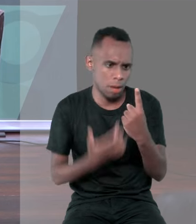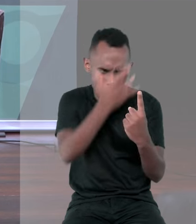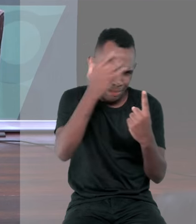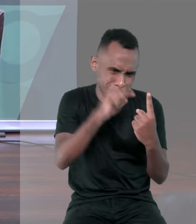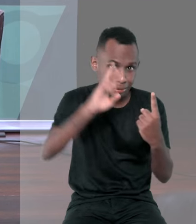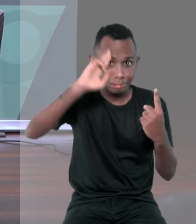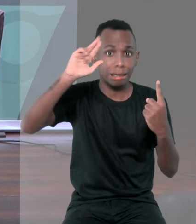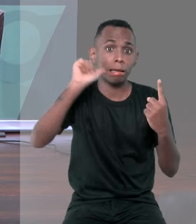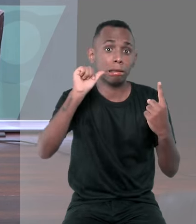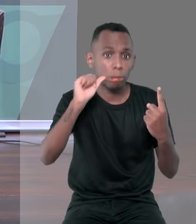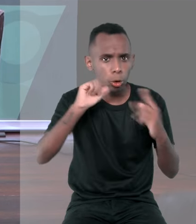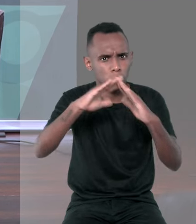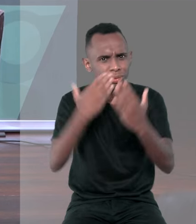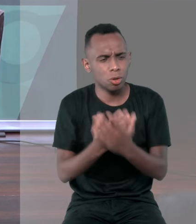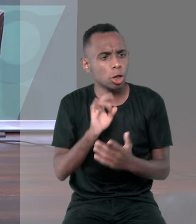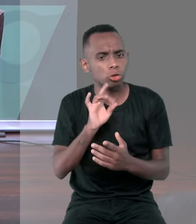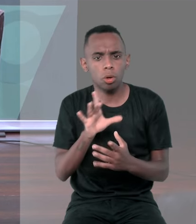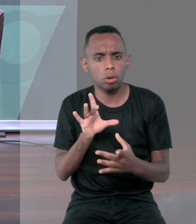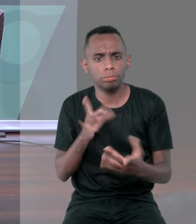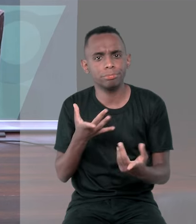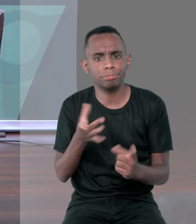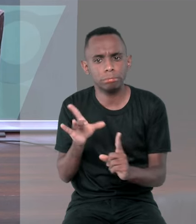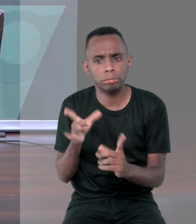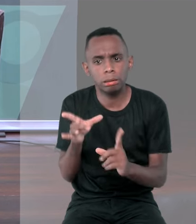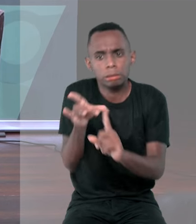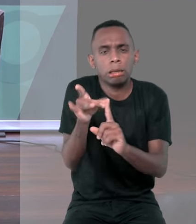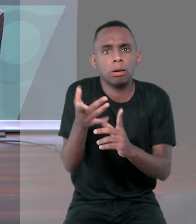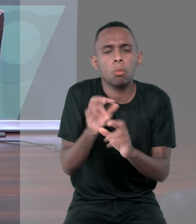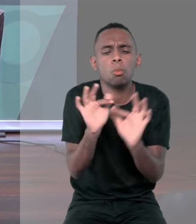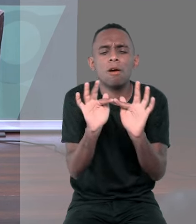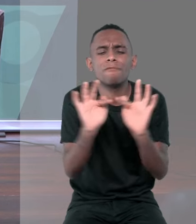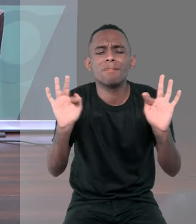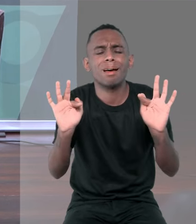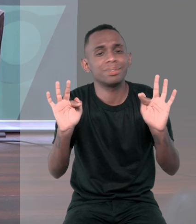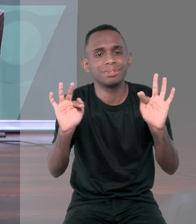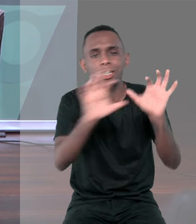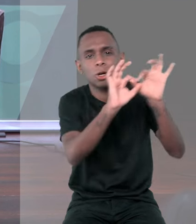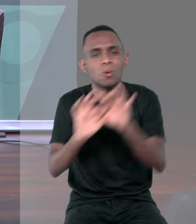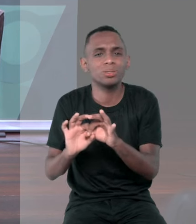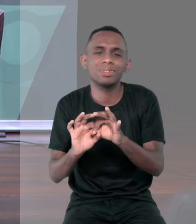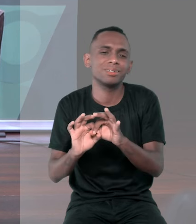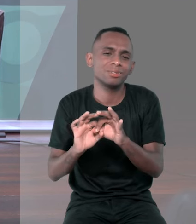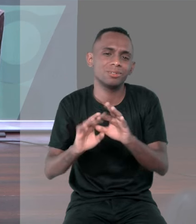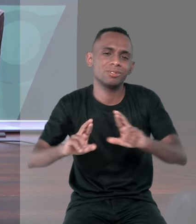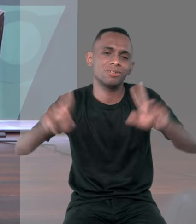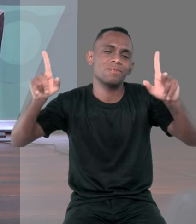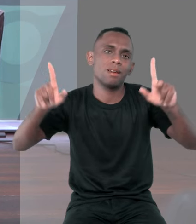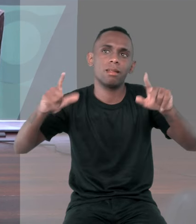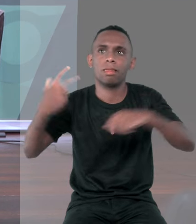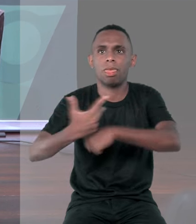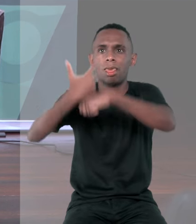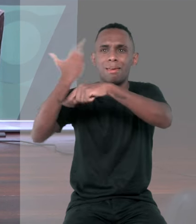diretora de uma escola se apega a uma frase totalmente descontextualizada e vai para as redes e faz